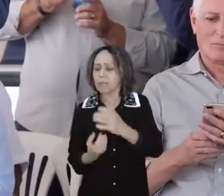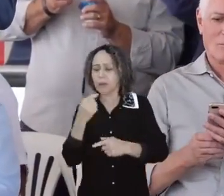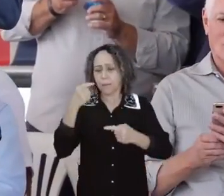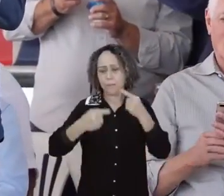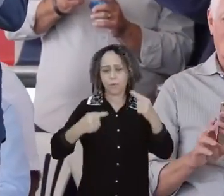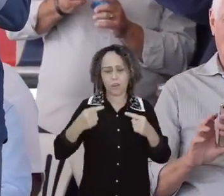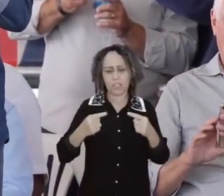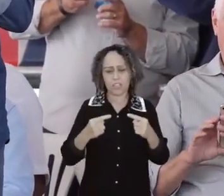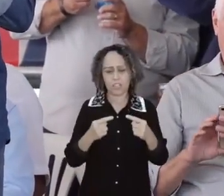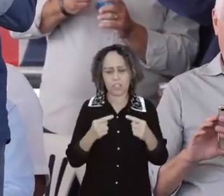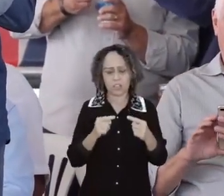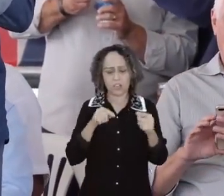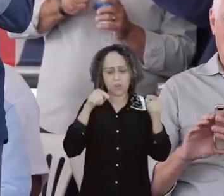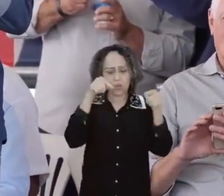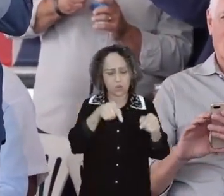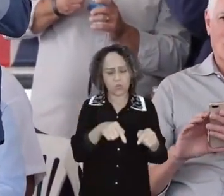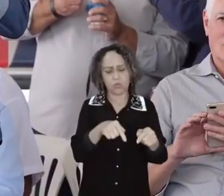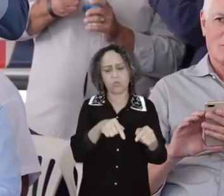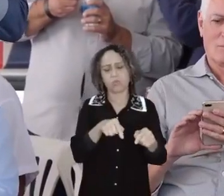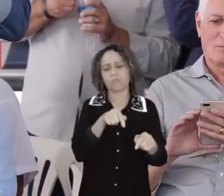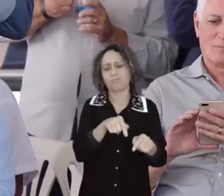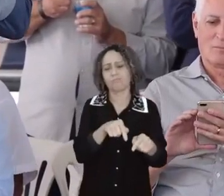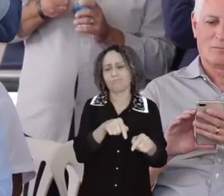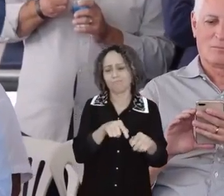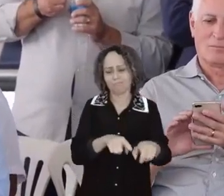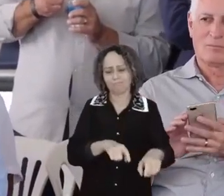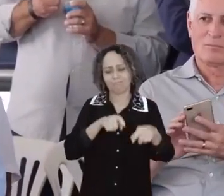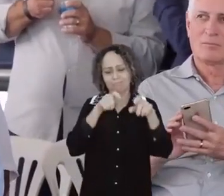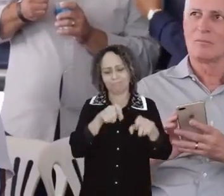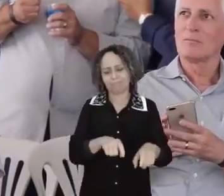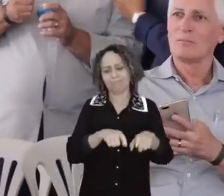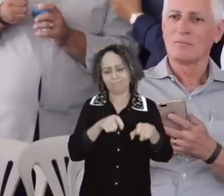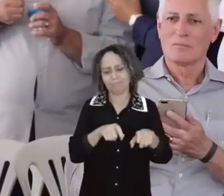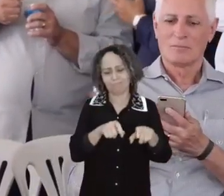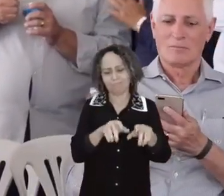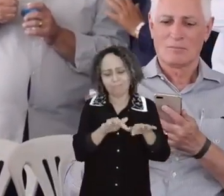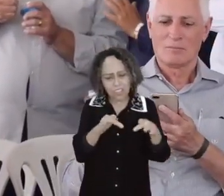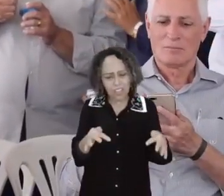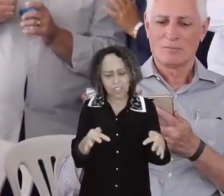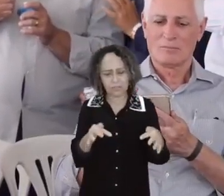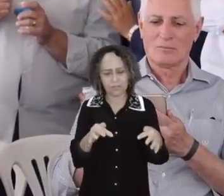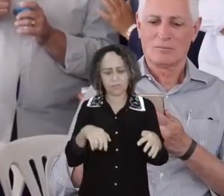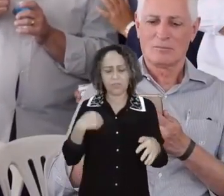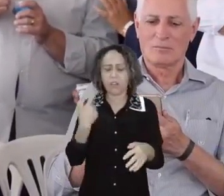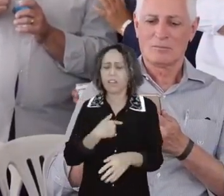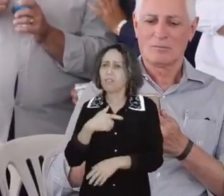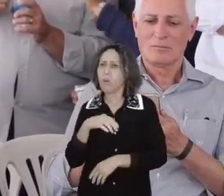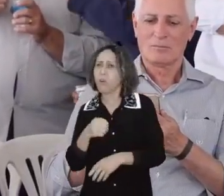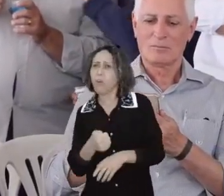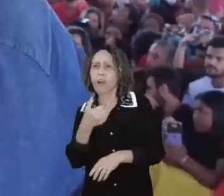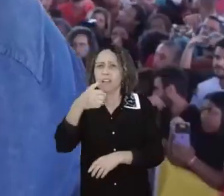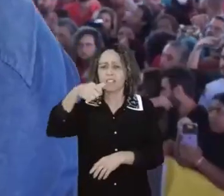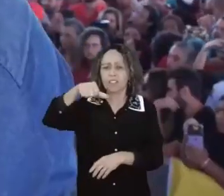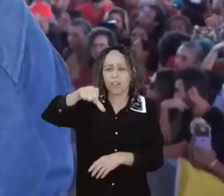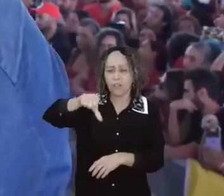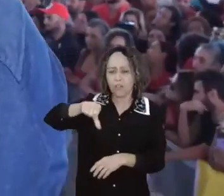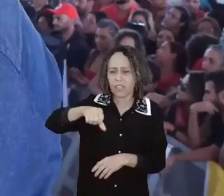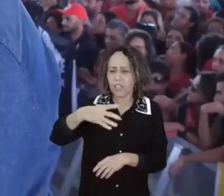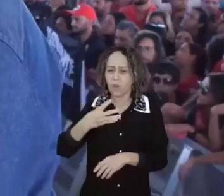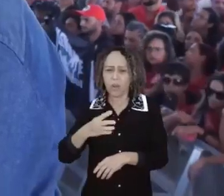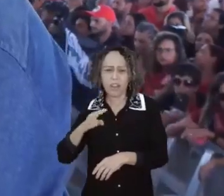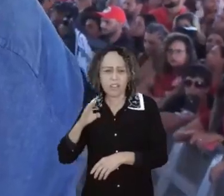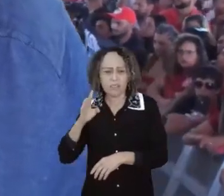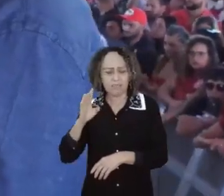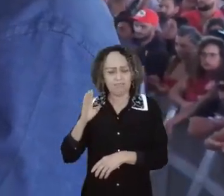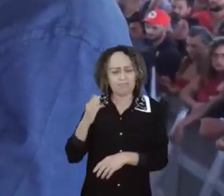nós temos quase 4 milhões e 70 mil propriedades rurais até 100 hectares. Essa gente que produz